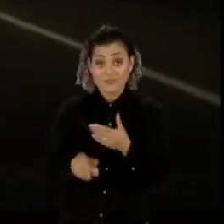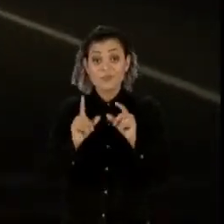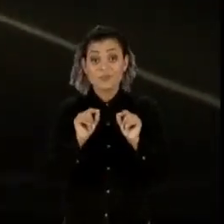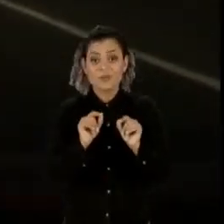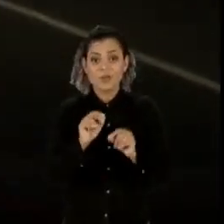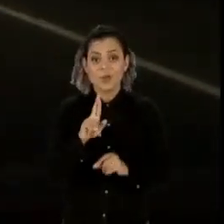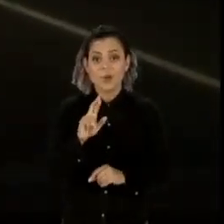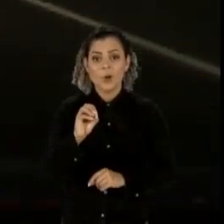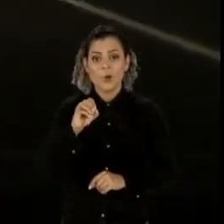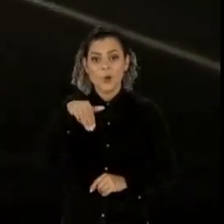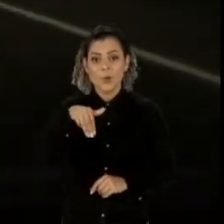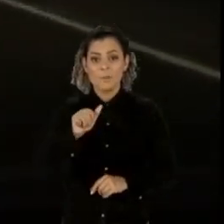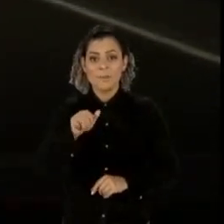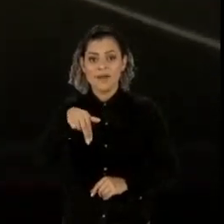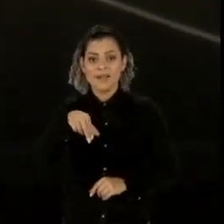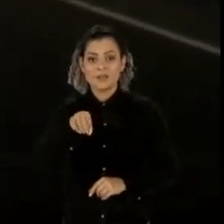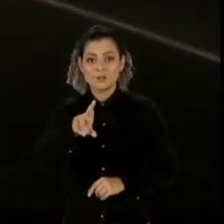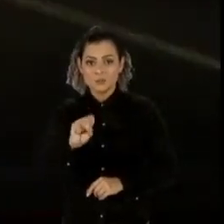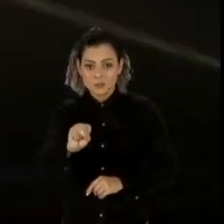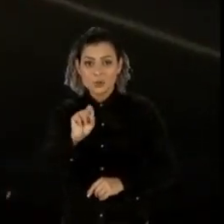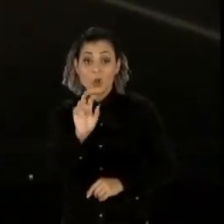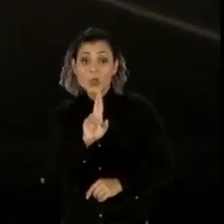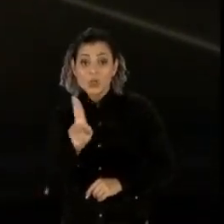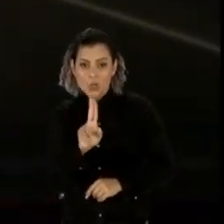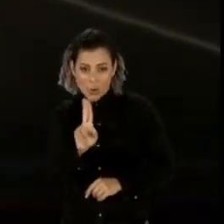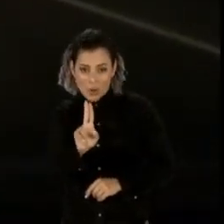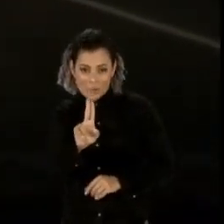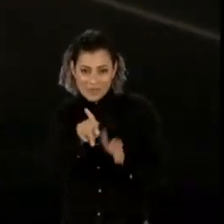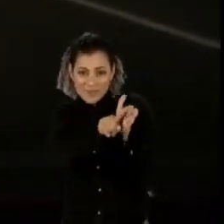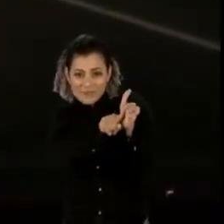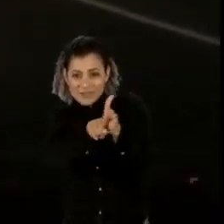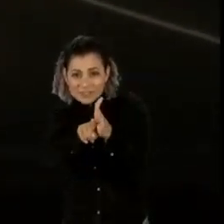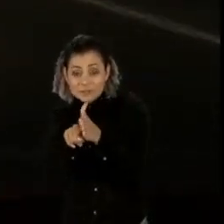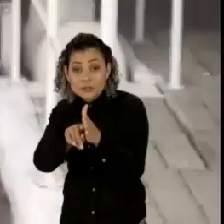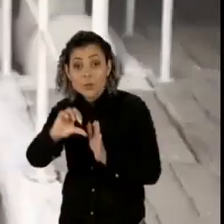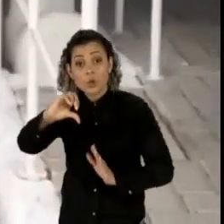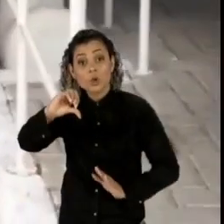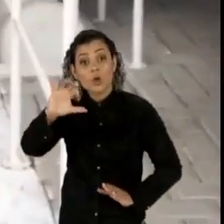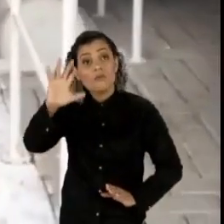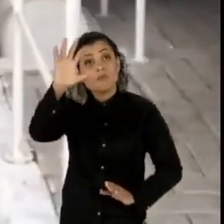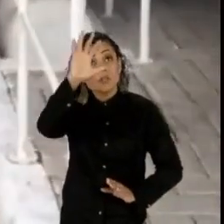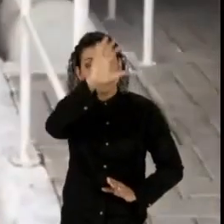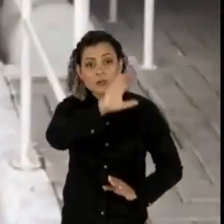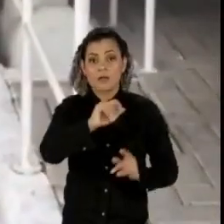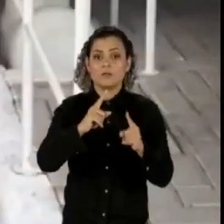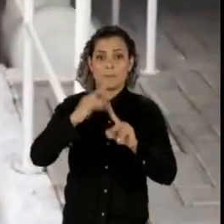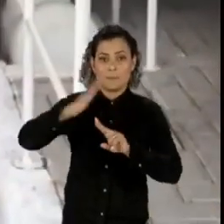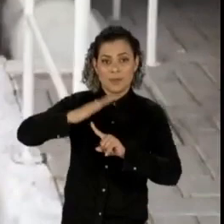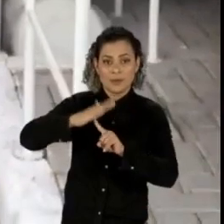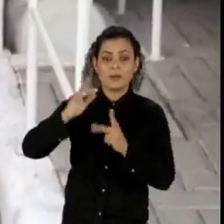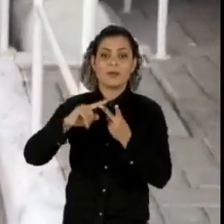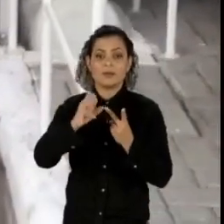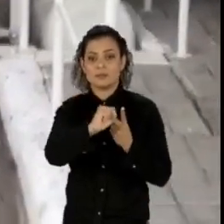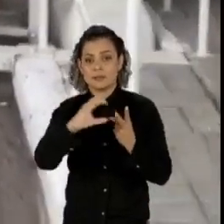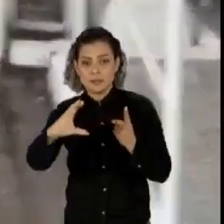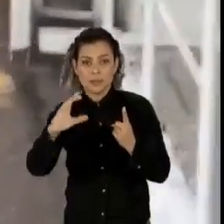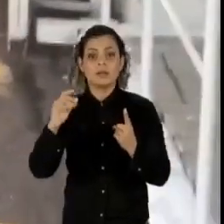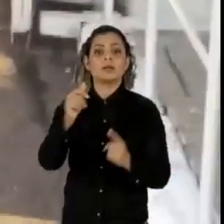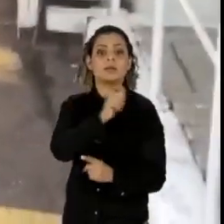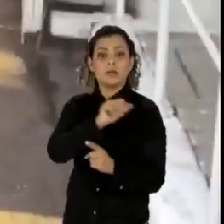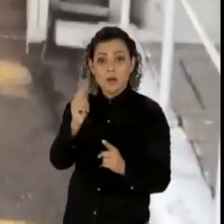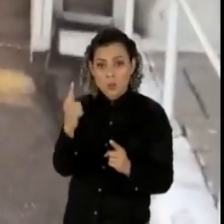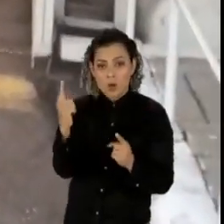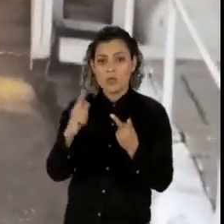romanos a operação cumpre 68 mandados de busca e apreensão em nove estados paraná são paulo santa catarina goiás